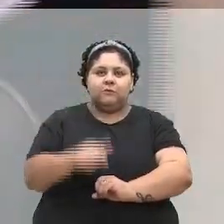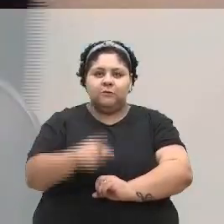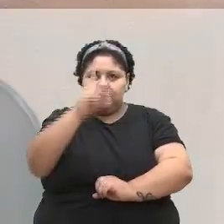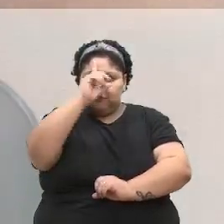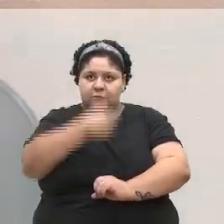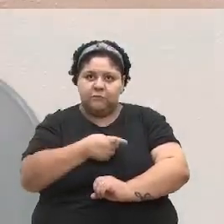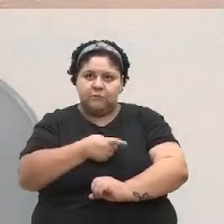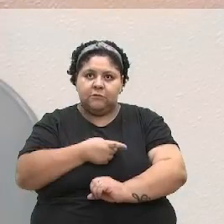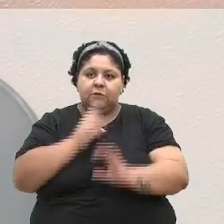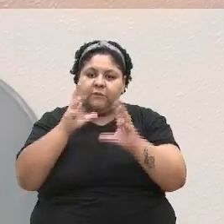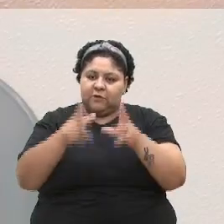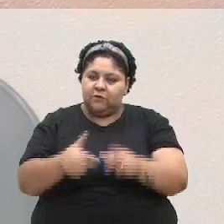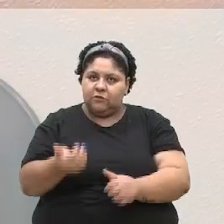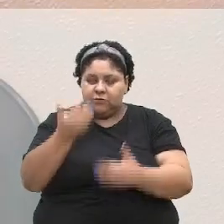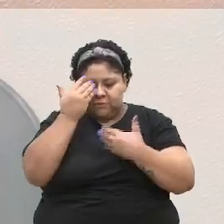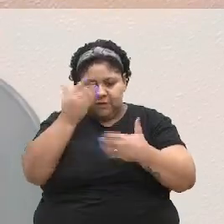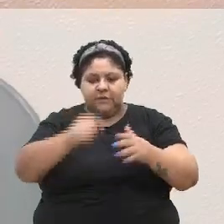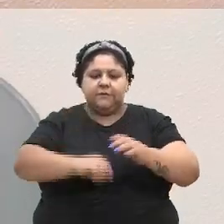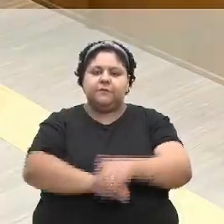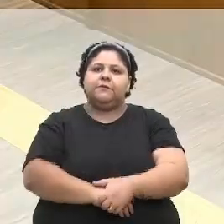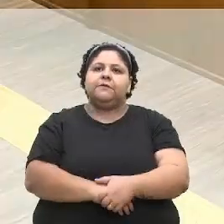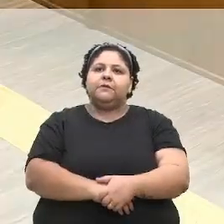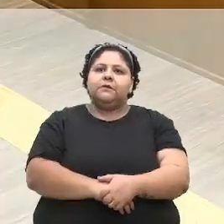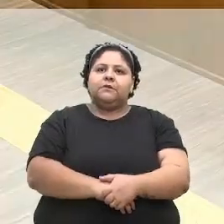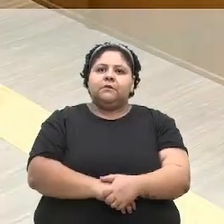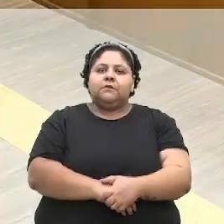mandato e para todos nós. Muito obrigado, senhor presidente.